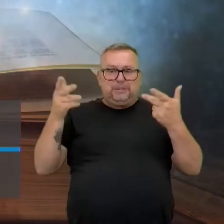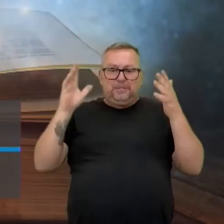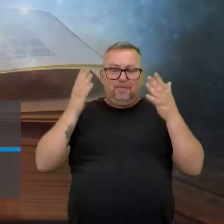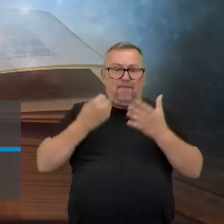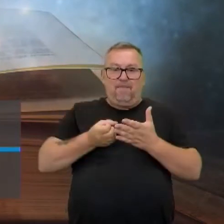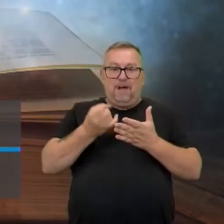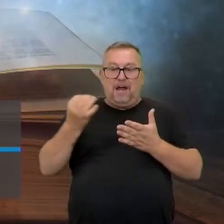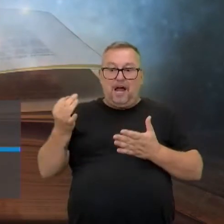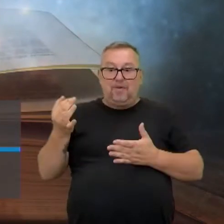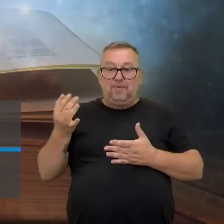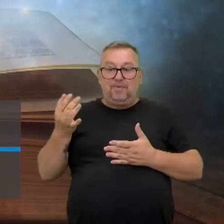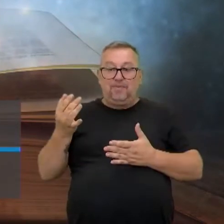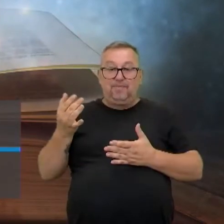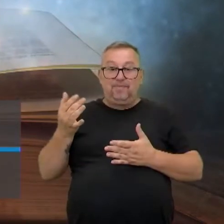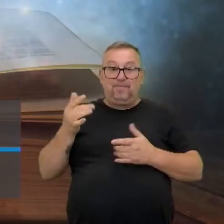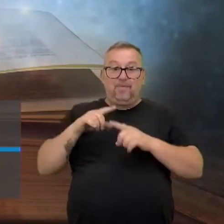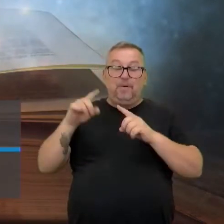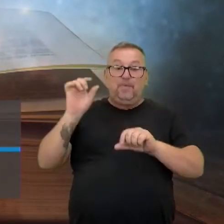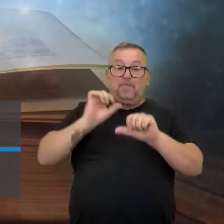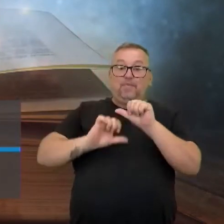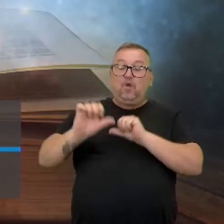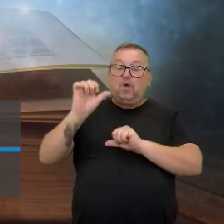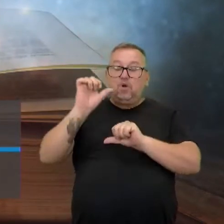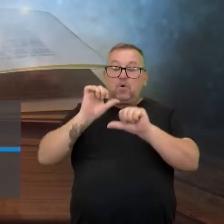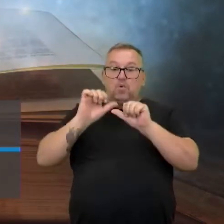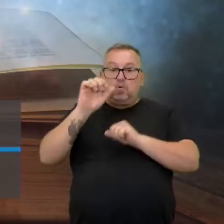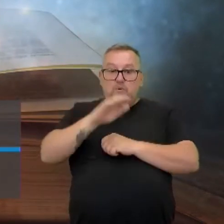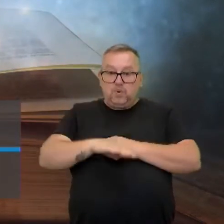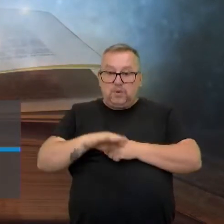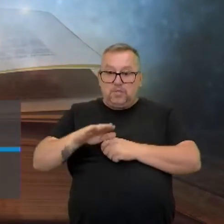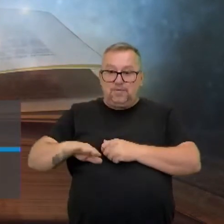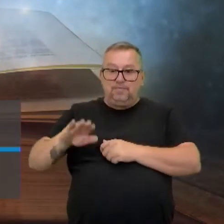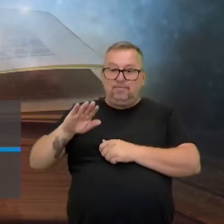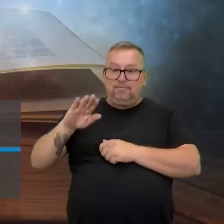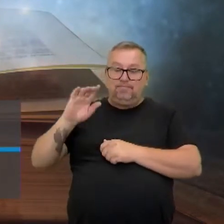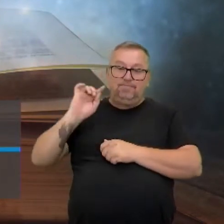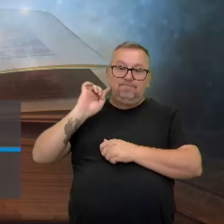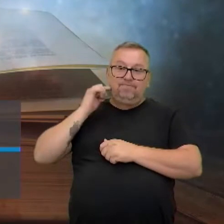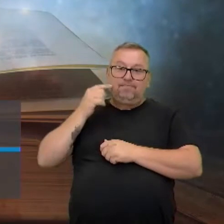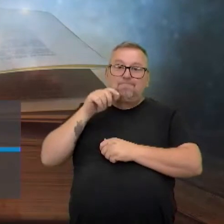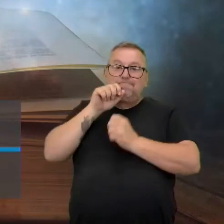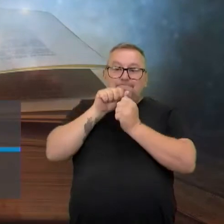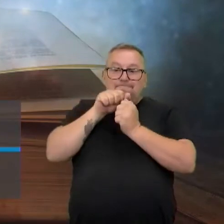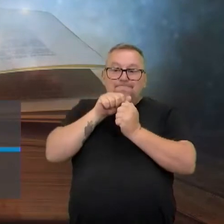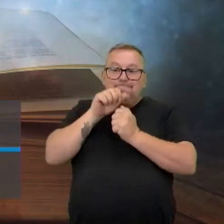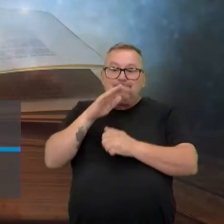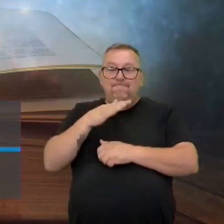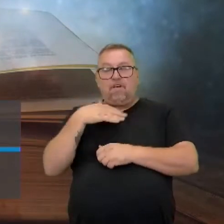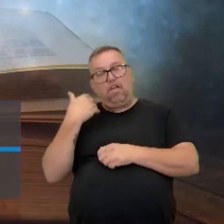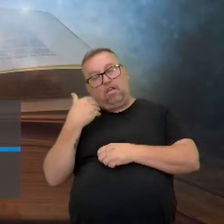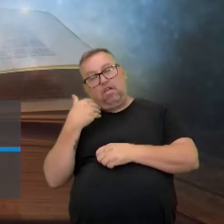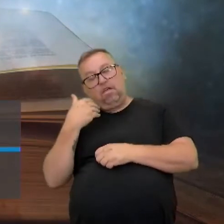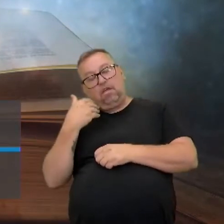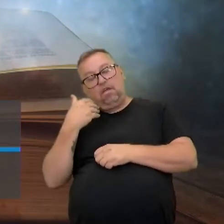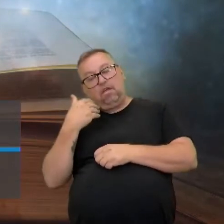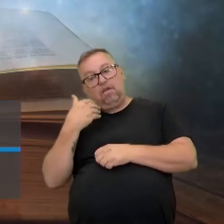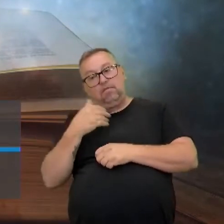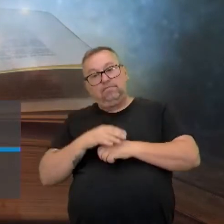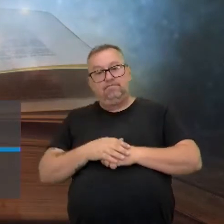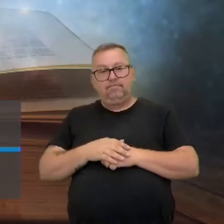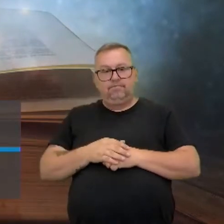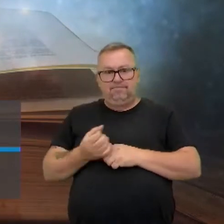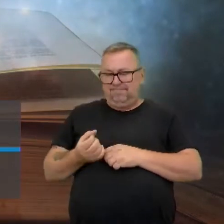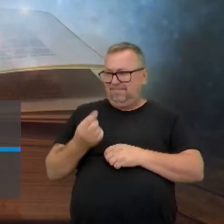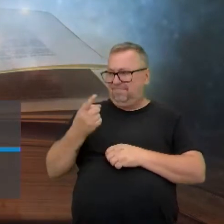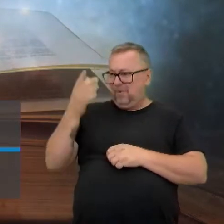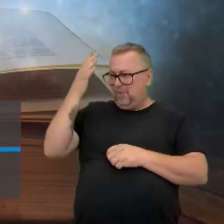transforma, até que ele se torna uma criança encardida, sem dentes e morta. É assim que acaba a história. Aí você fala, prof,